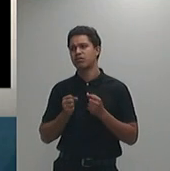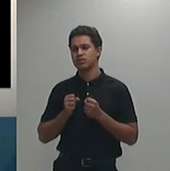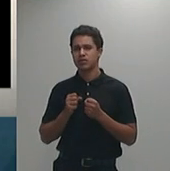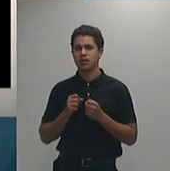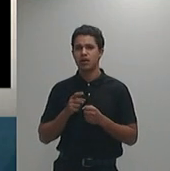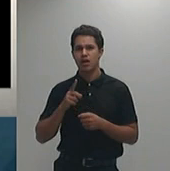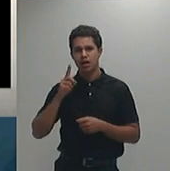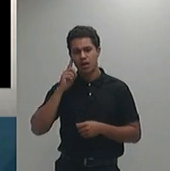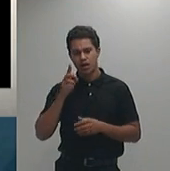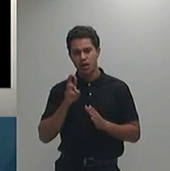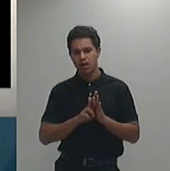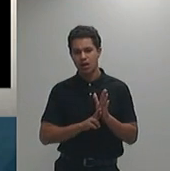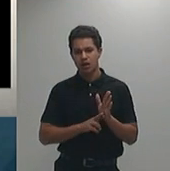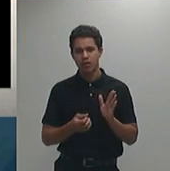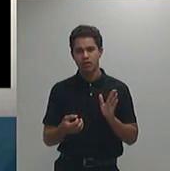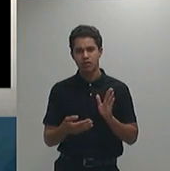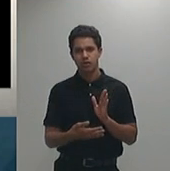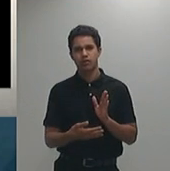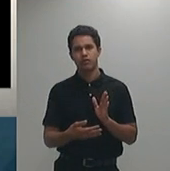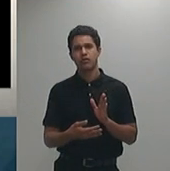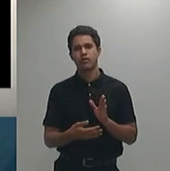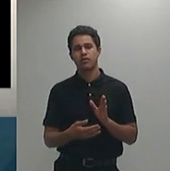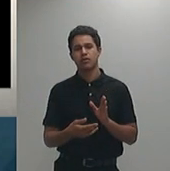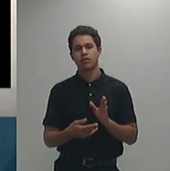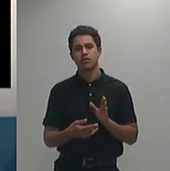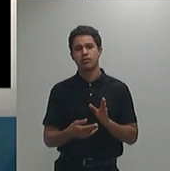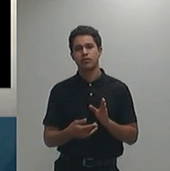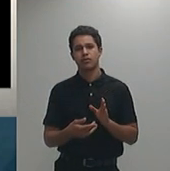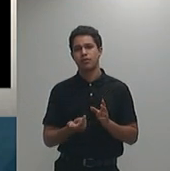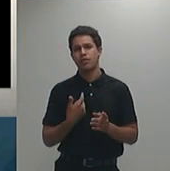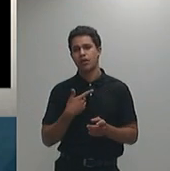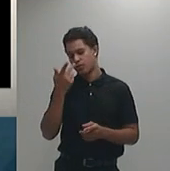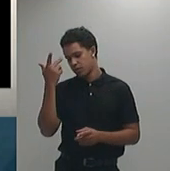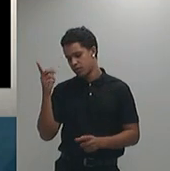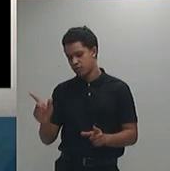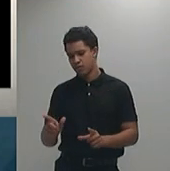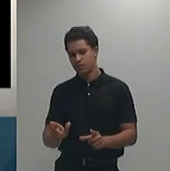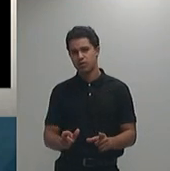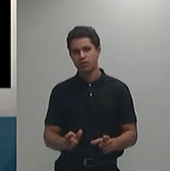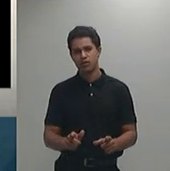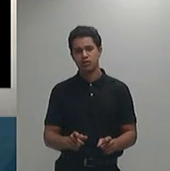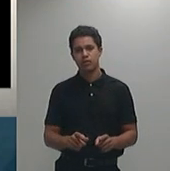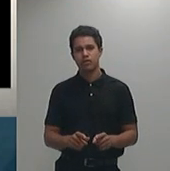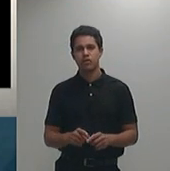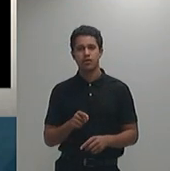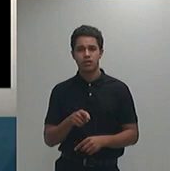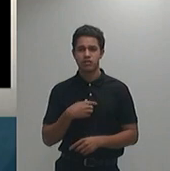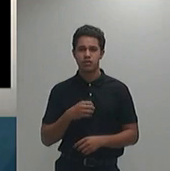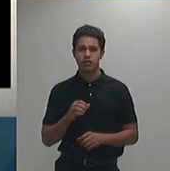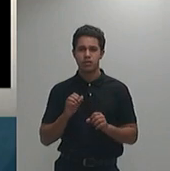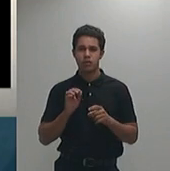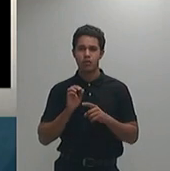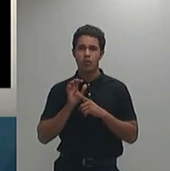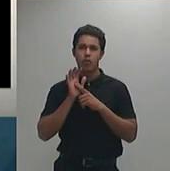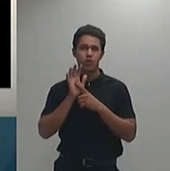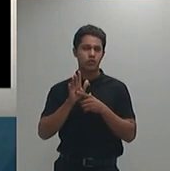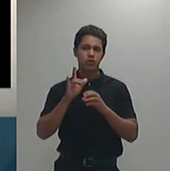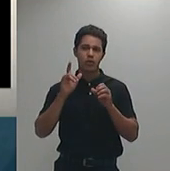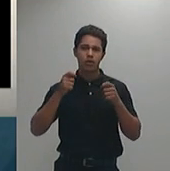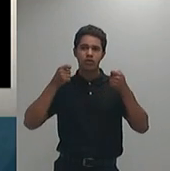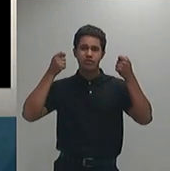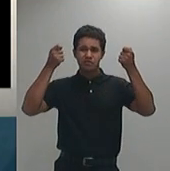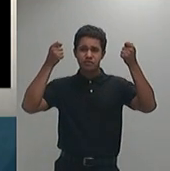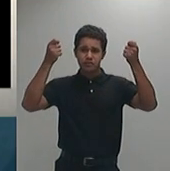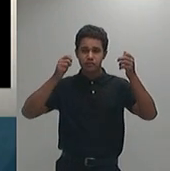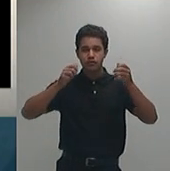arbitragem movida pelo pretenso minoritário estão expresso na manifestação de voto